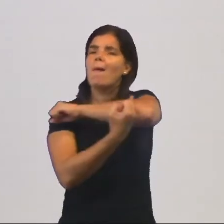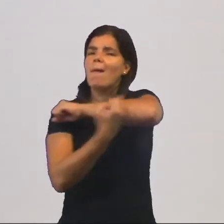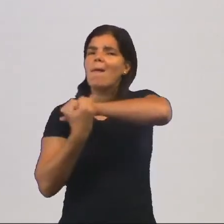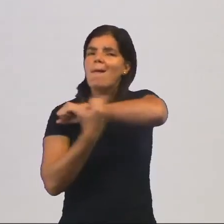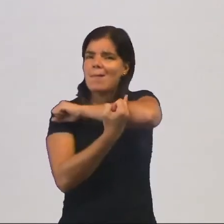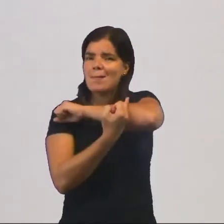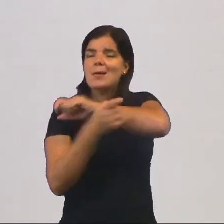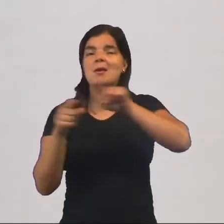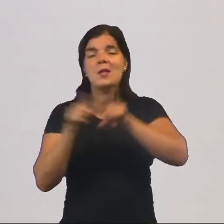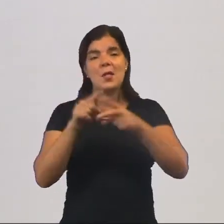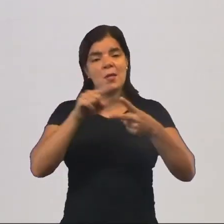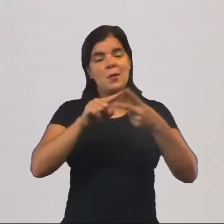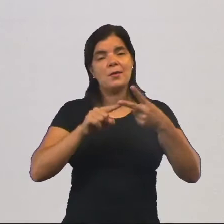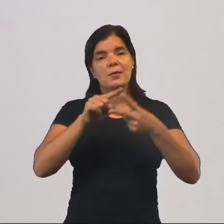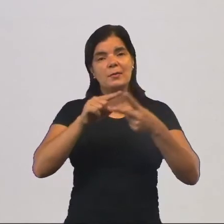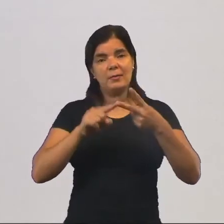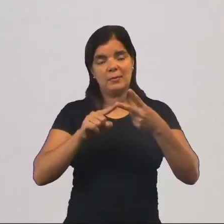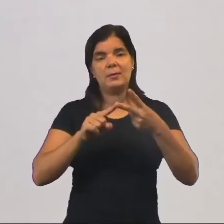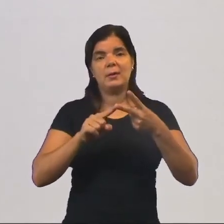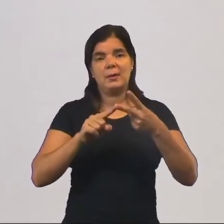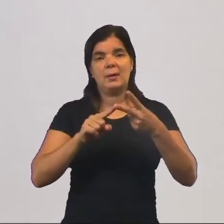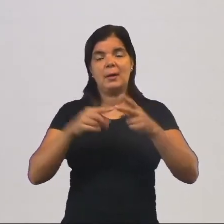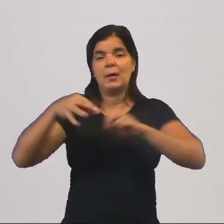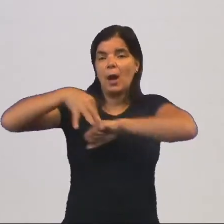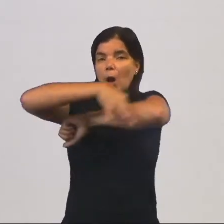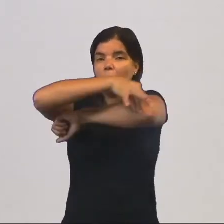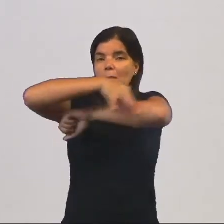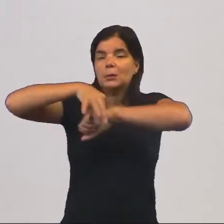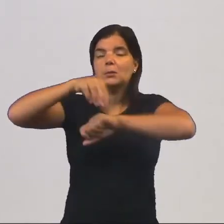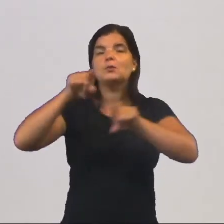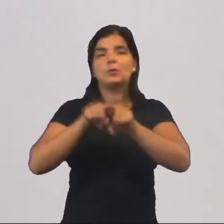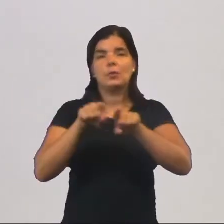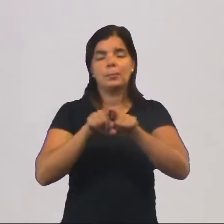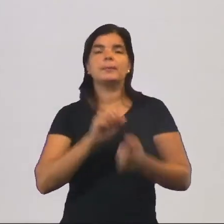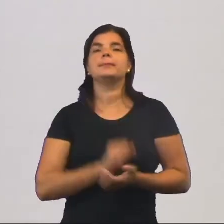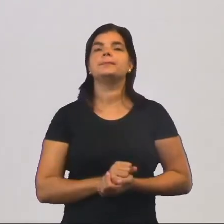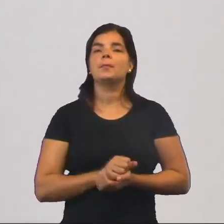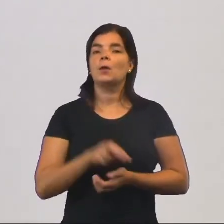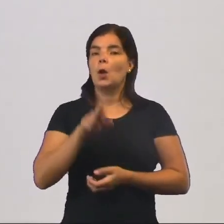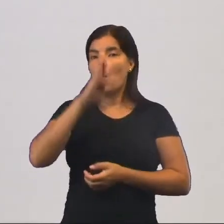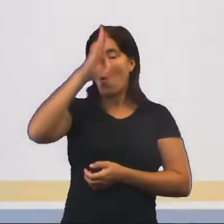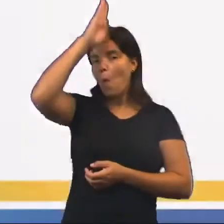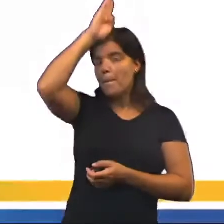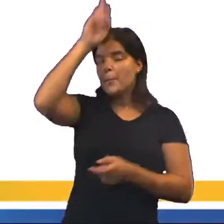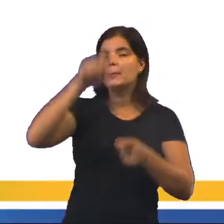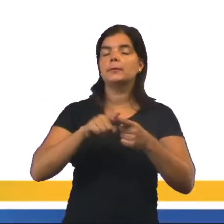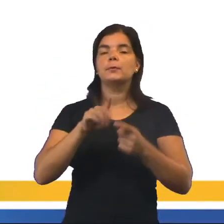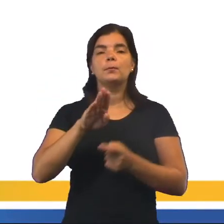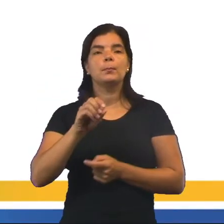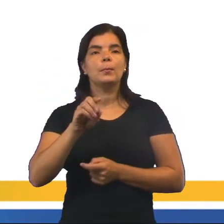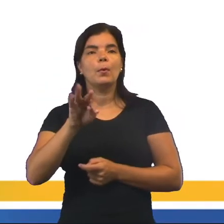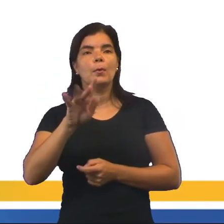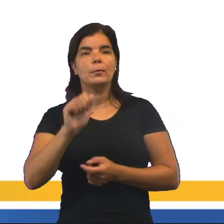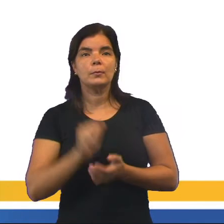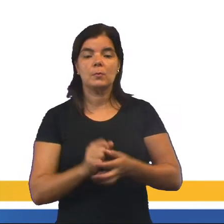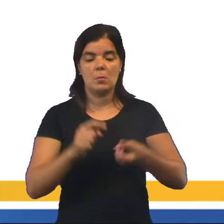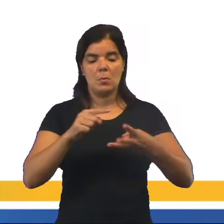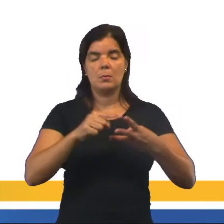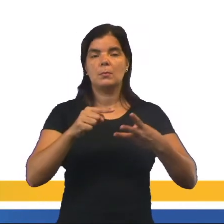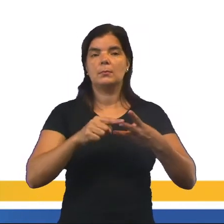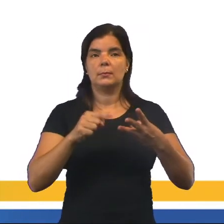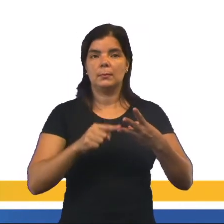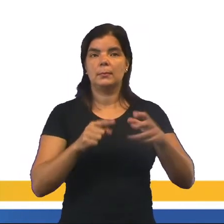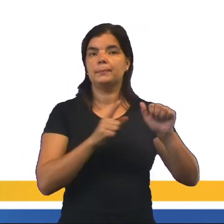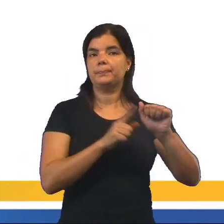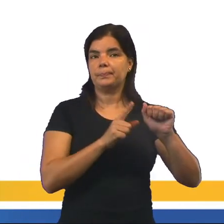se destacaram dois estilos, que é o românico e o gótico. Então, se a gente for olhar na questão, a gente já descarta três